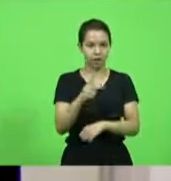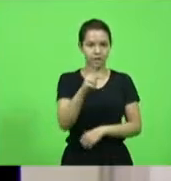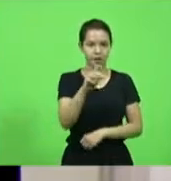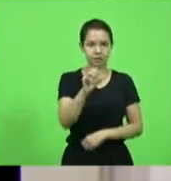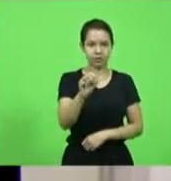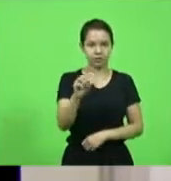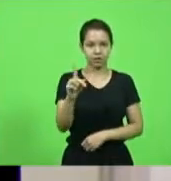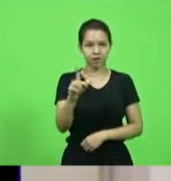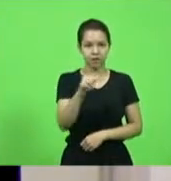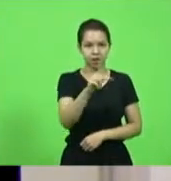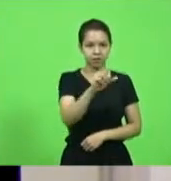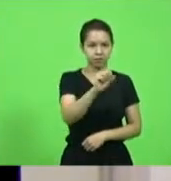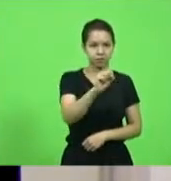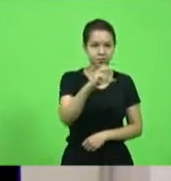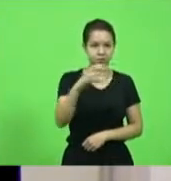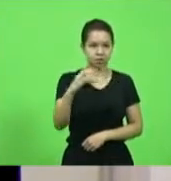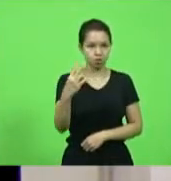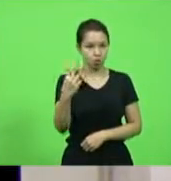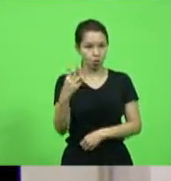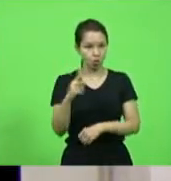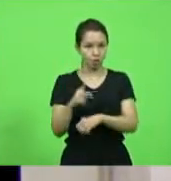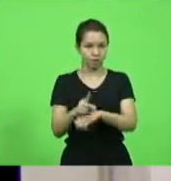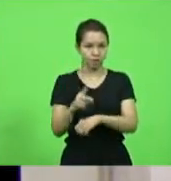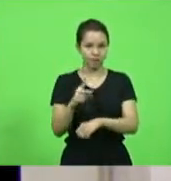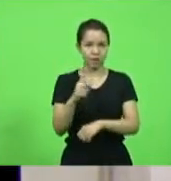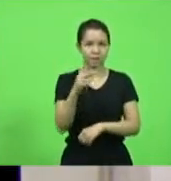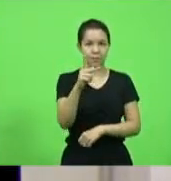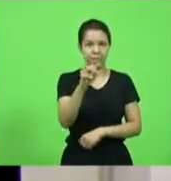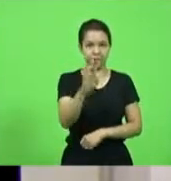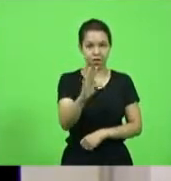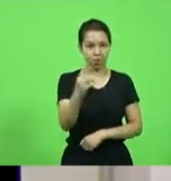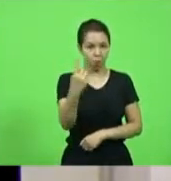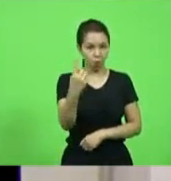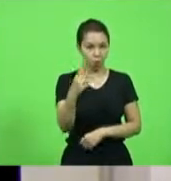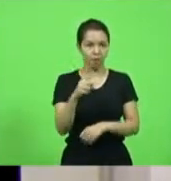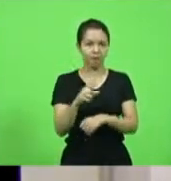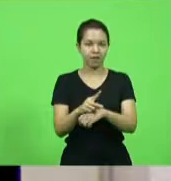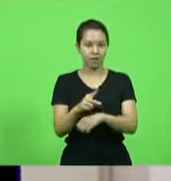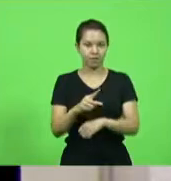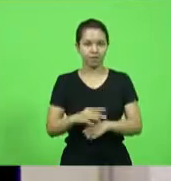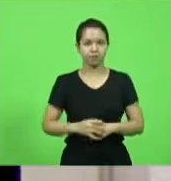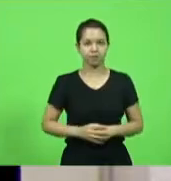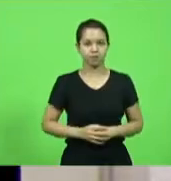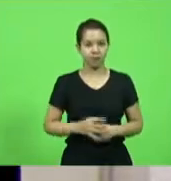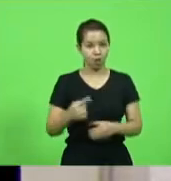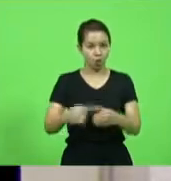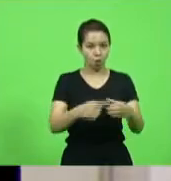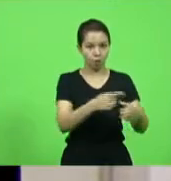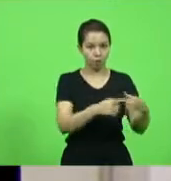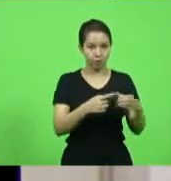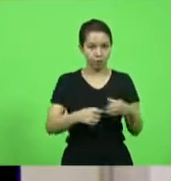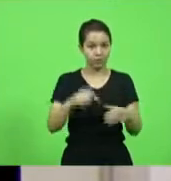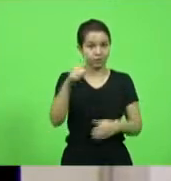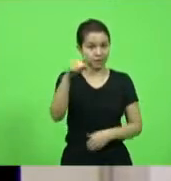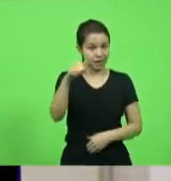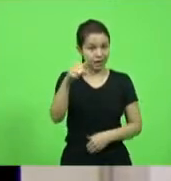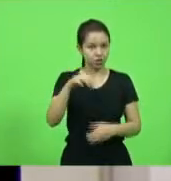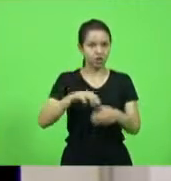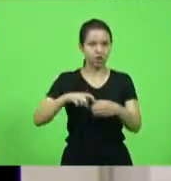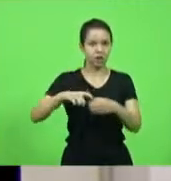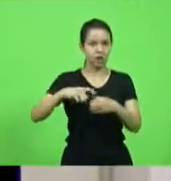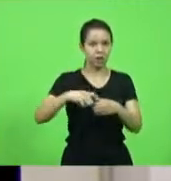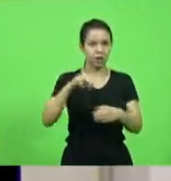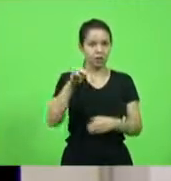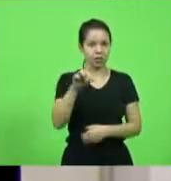e PSC, 2 vagas. IPT, 1 vaga. Bem como para as comissões com 7 membros, MDB